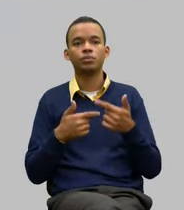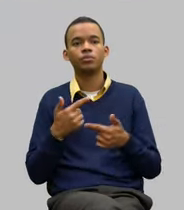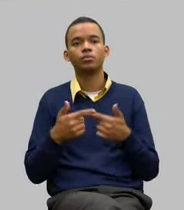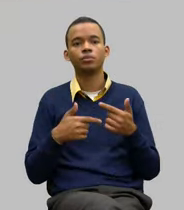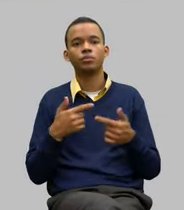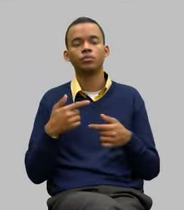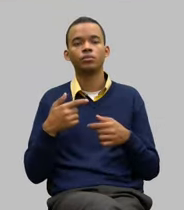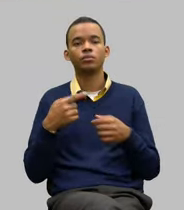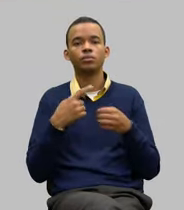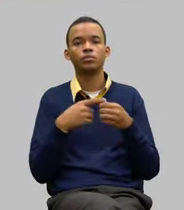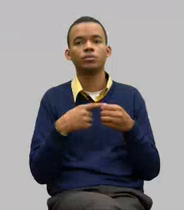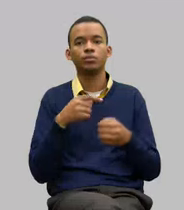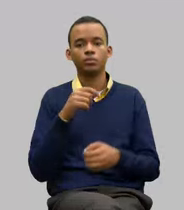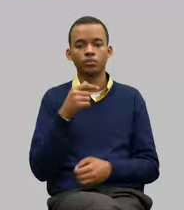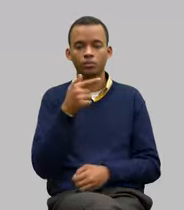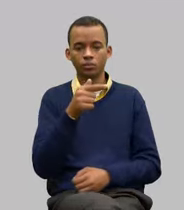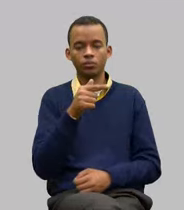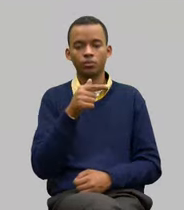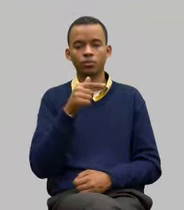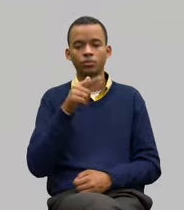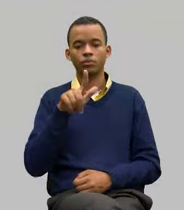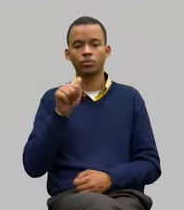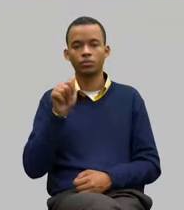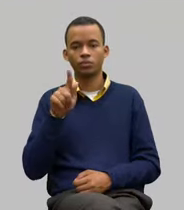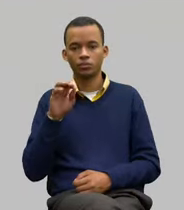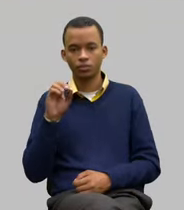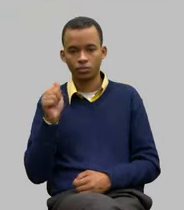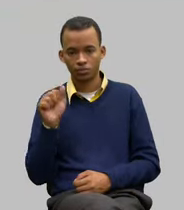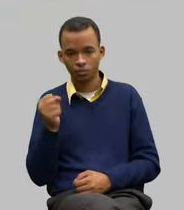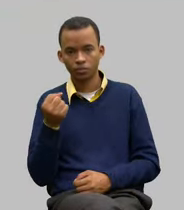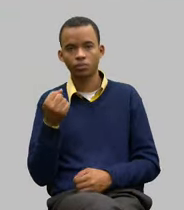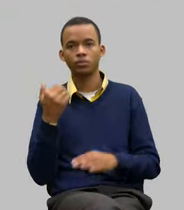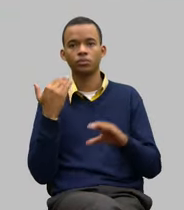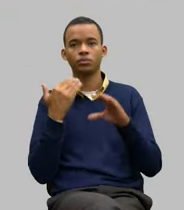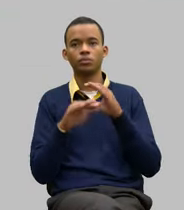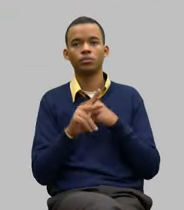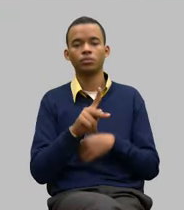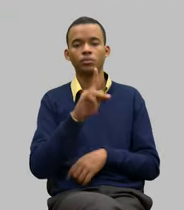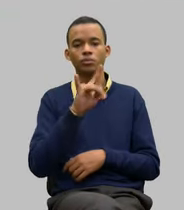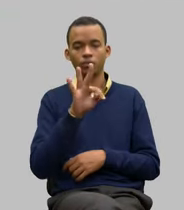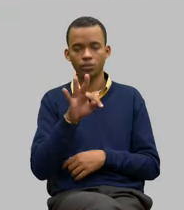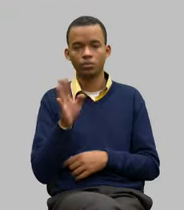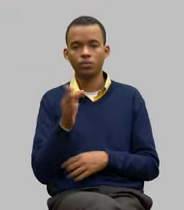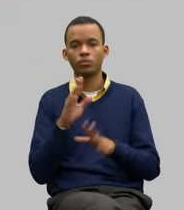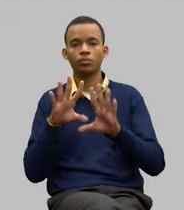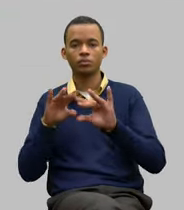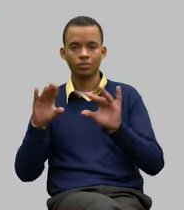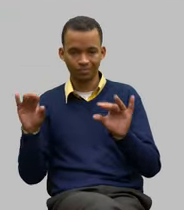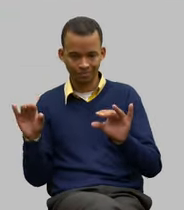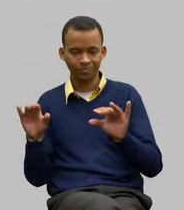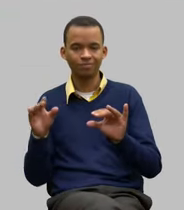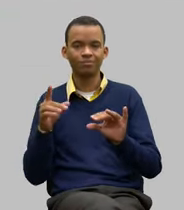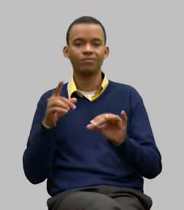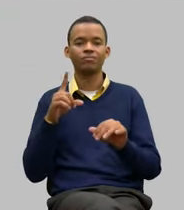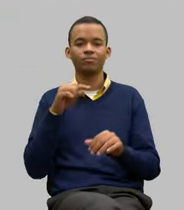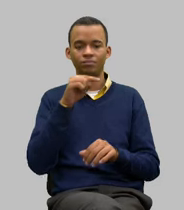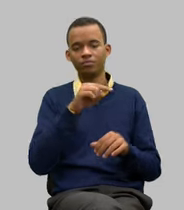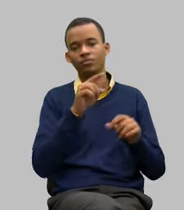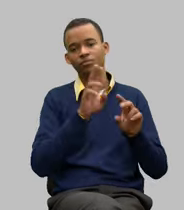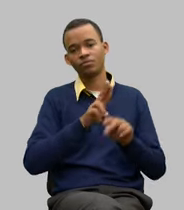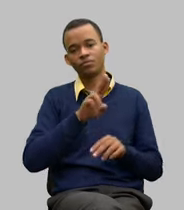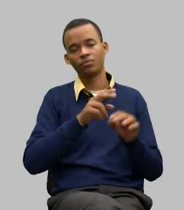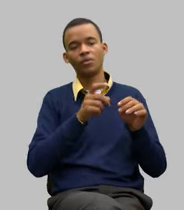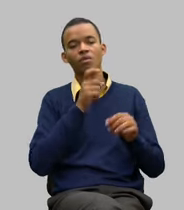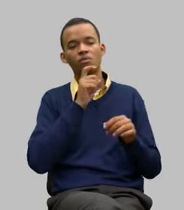Lagoas para onde você enviou um kit conforto para nossa surpresa Instituto e Além de estar utilizando a geladeira para uso de